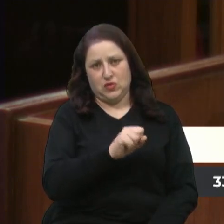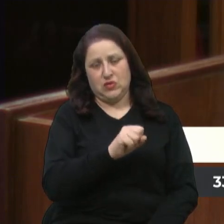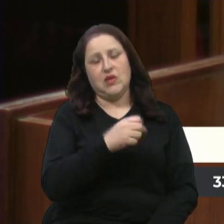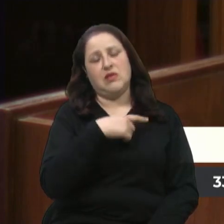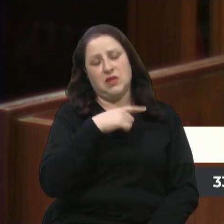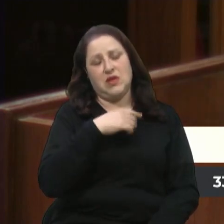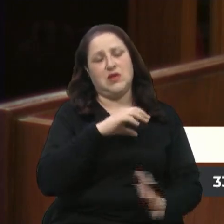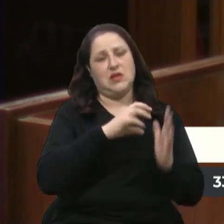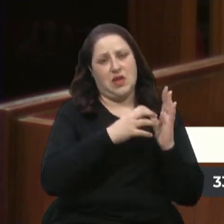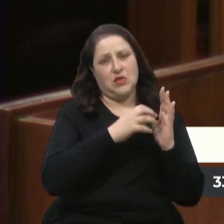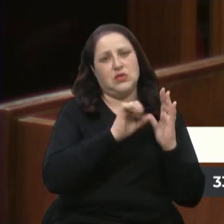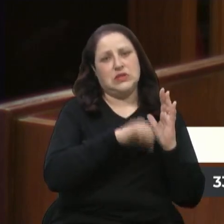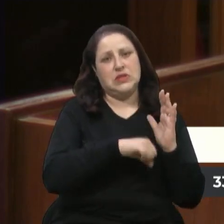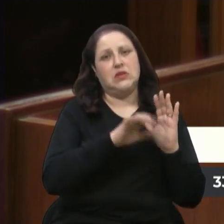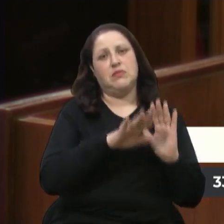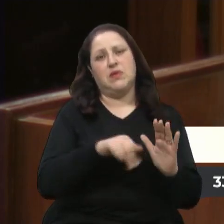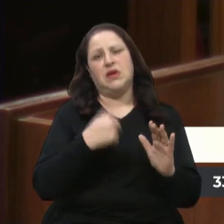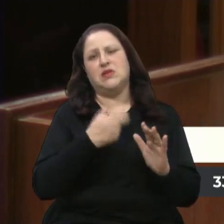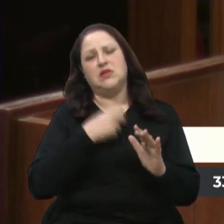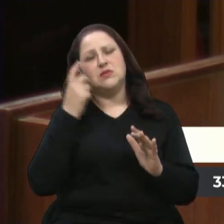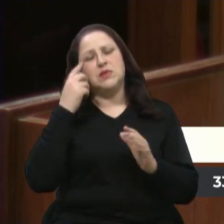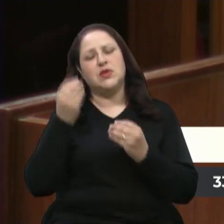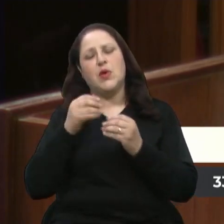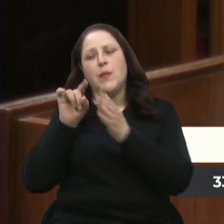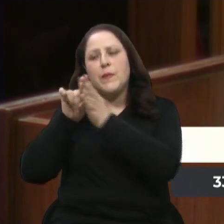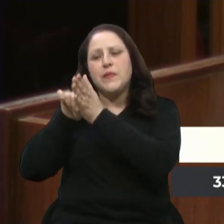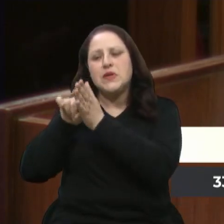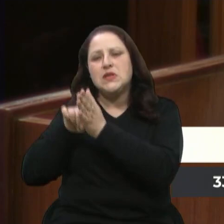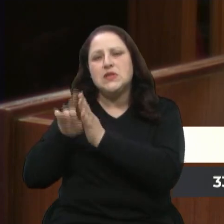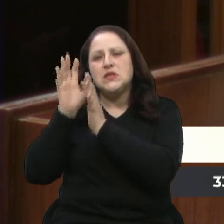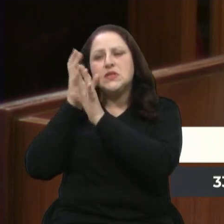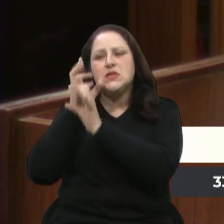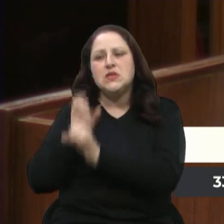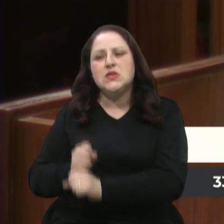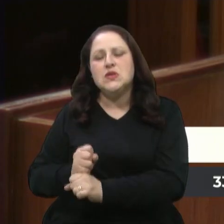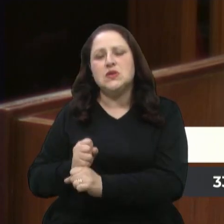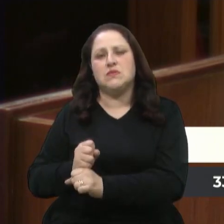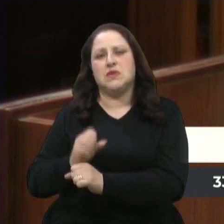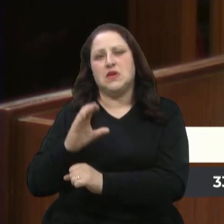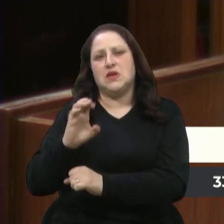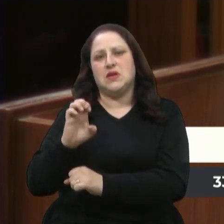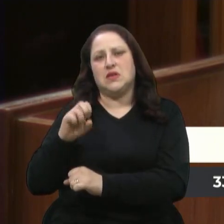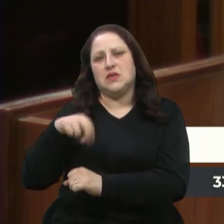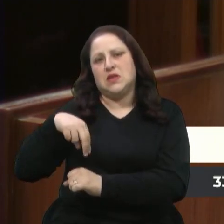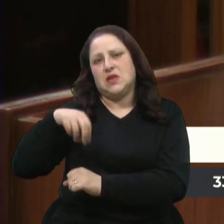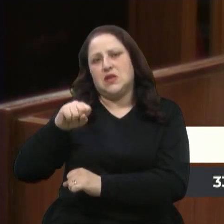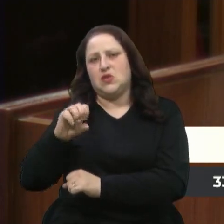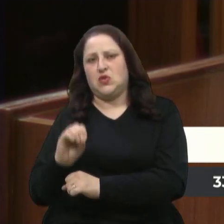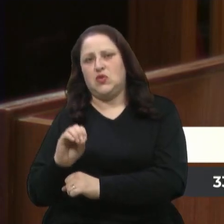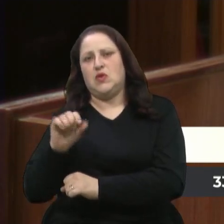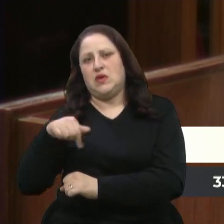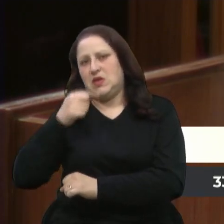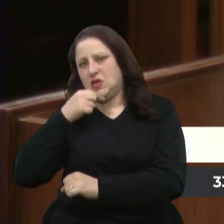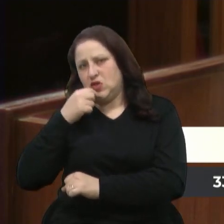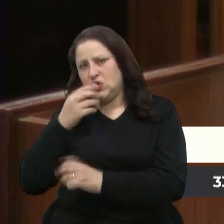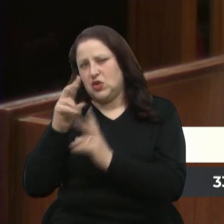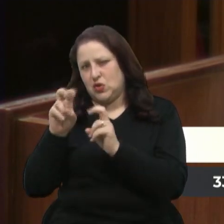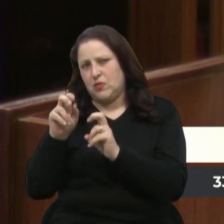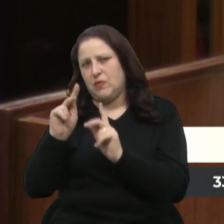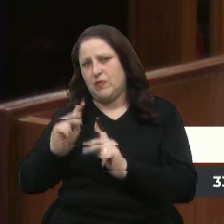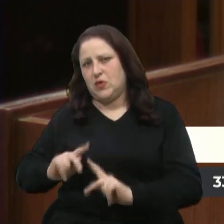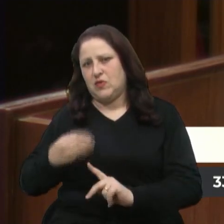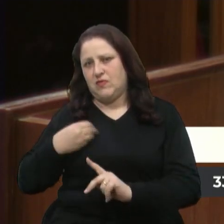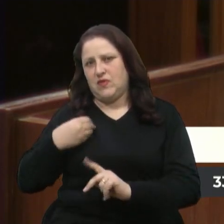e a gente está tentando ver a possibilidade de ter um censo em Caxias a respeito disso. Acompanhar